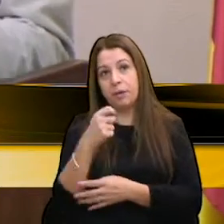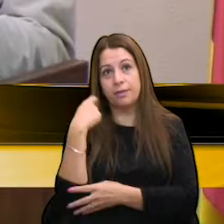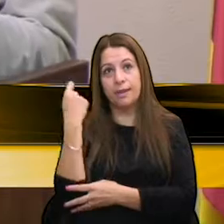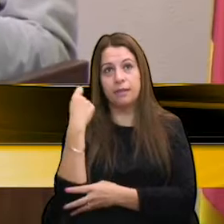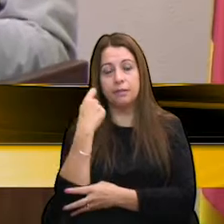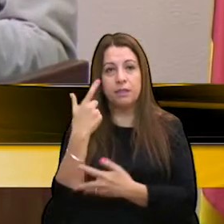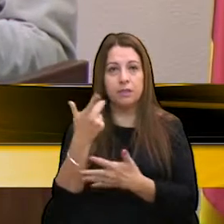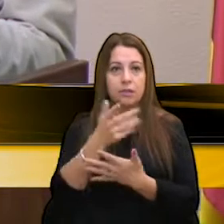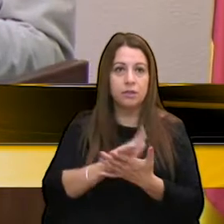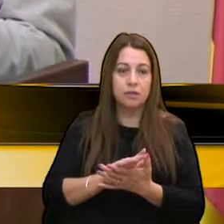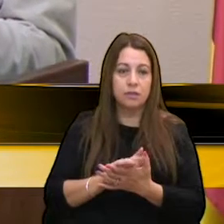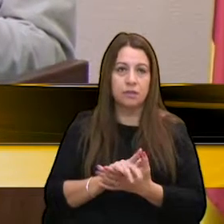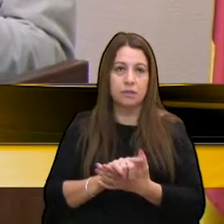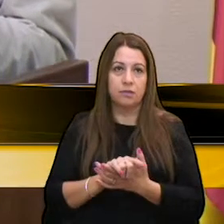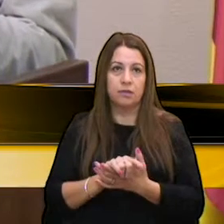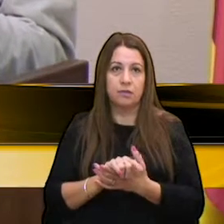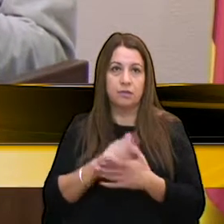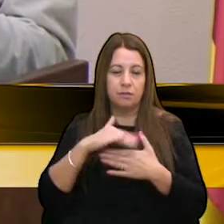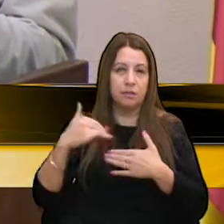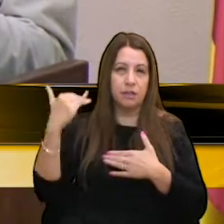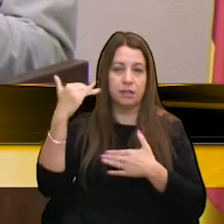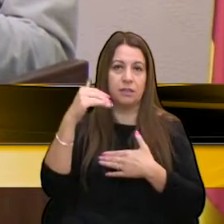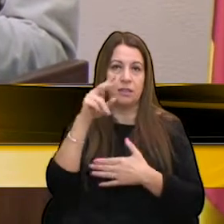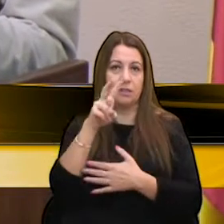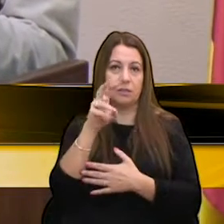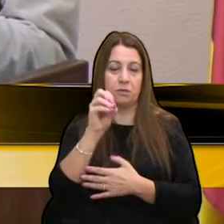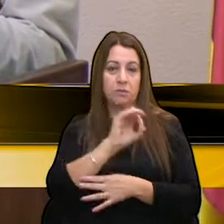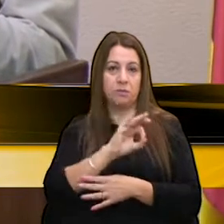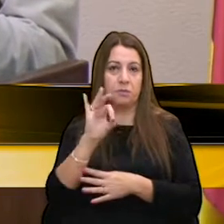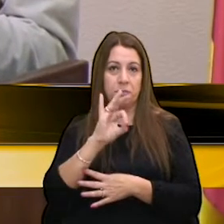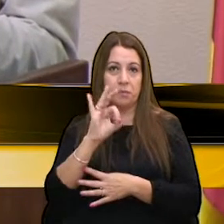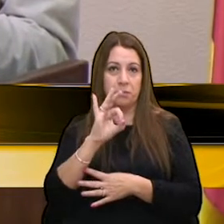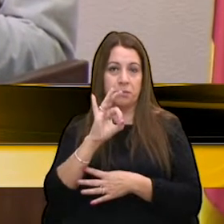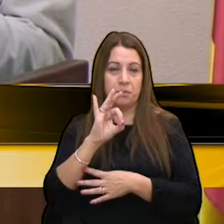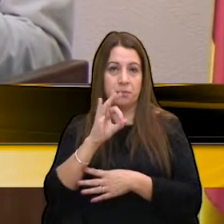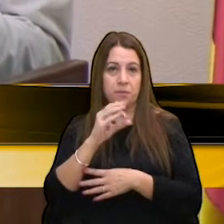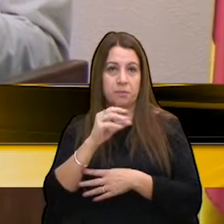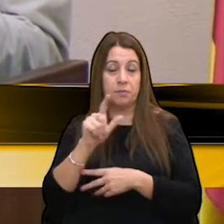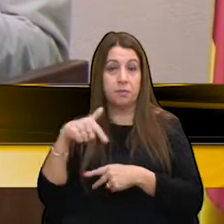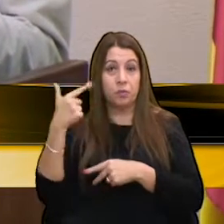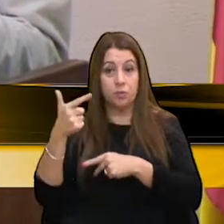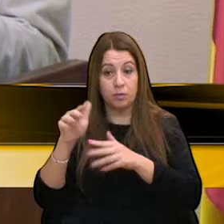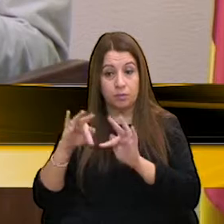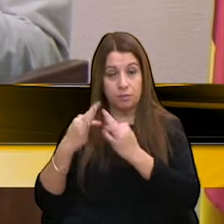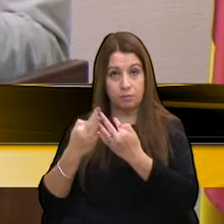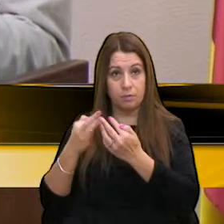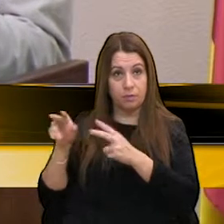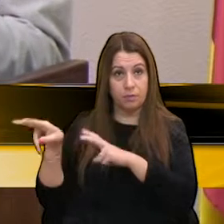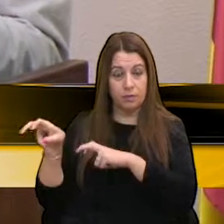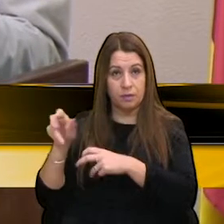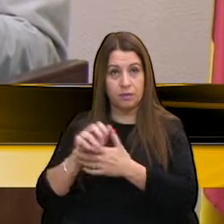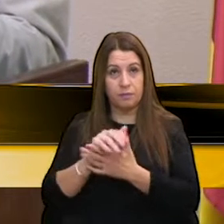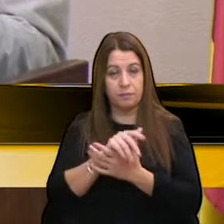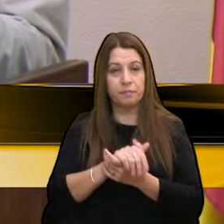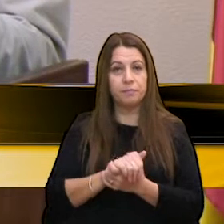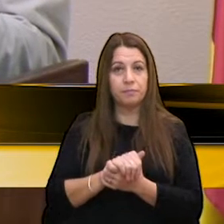Sul, acima de 50% dos sucessores familiares rurais